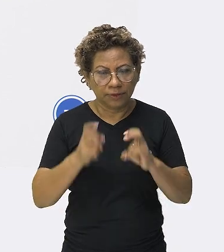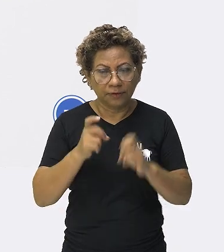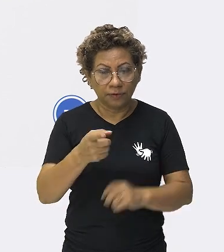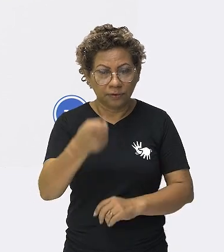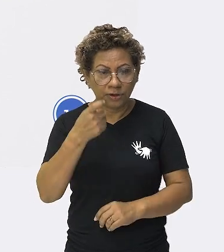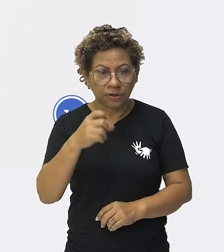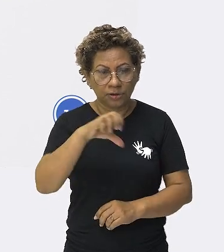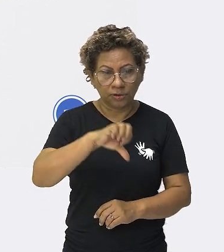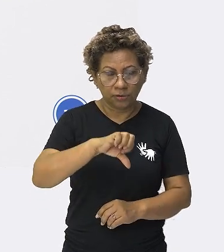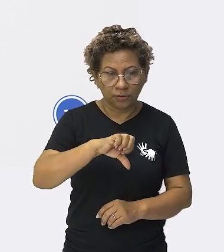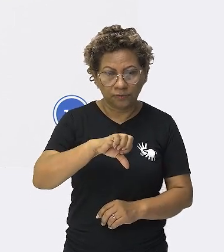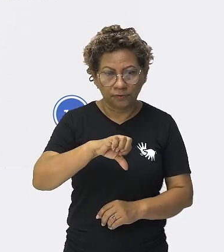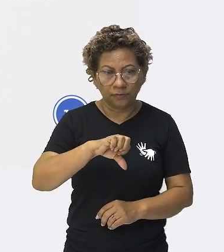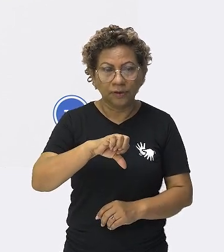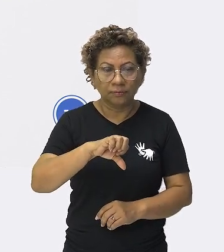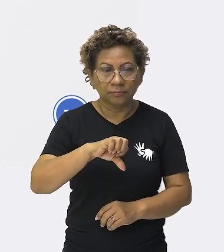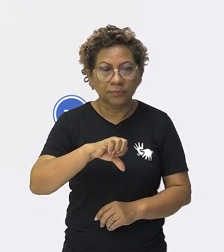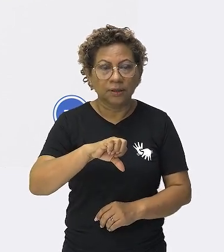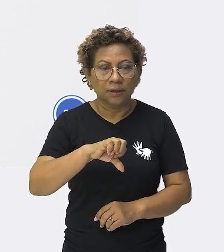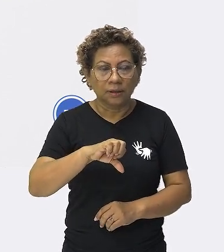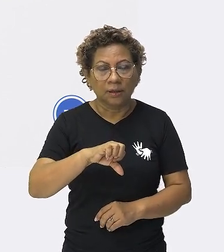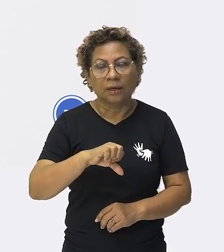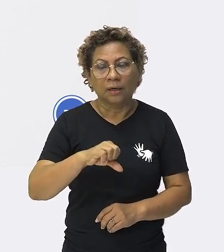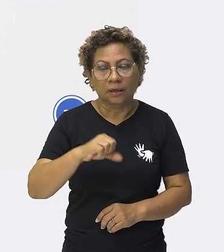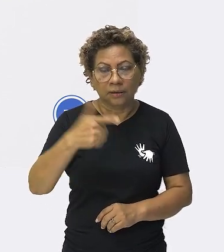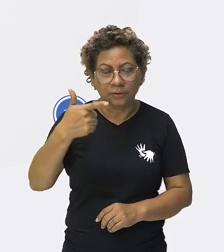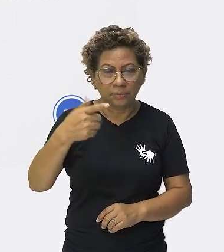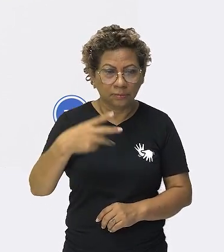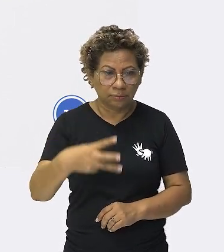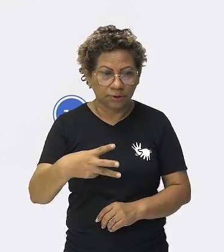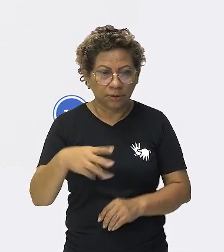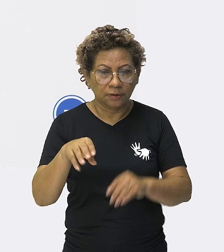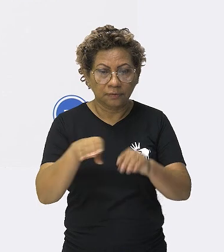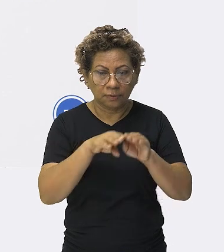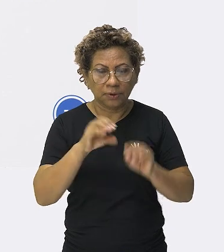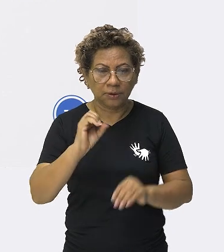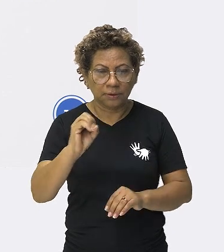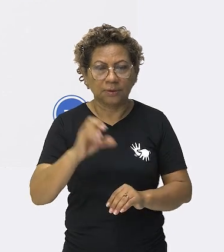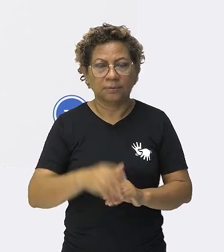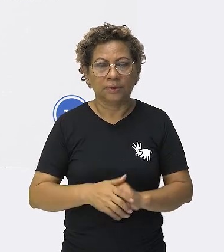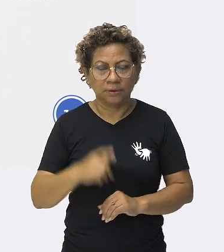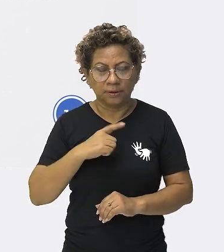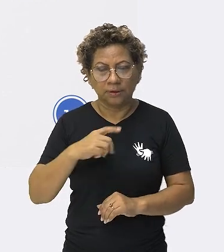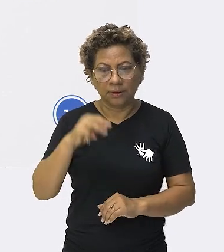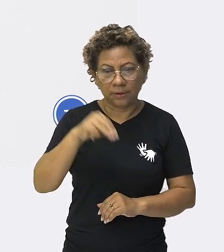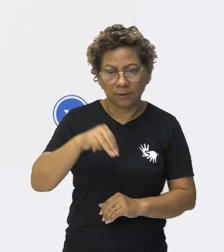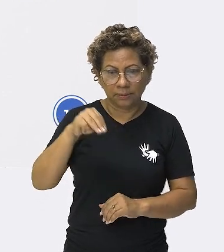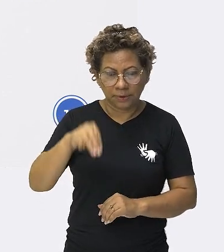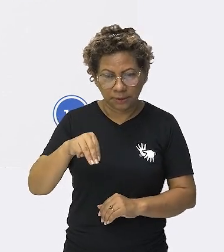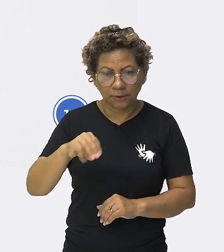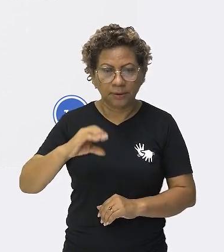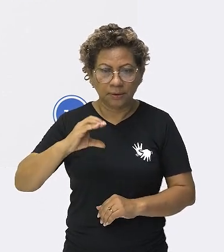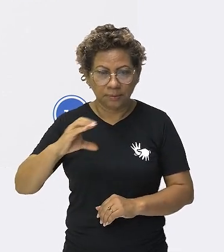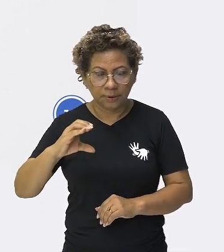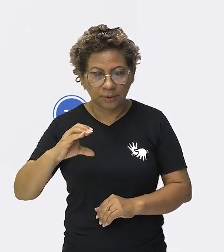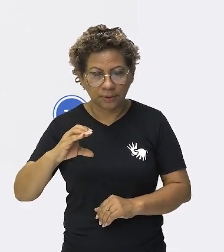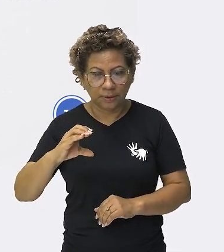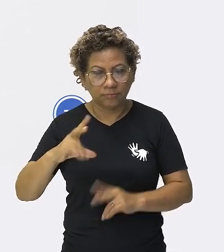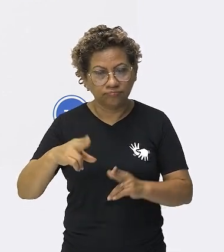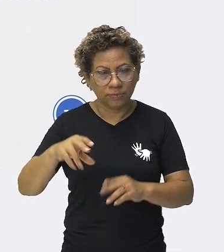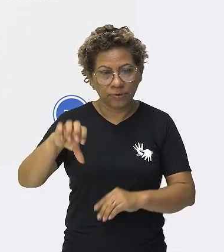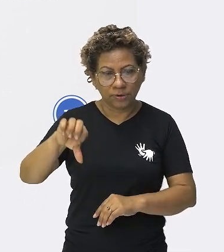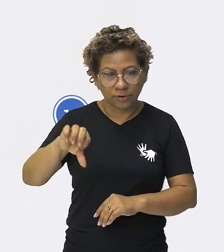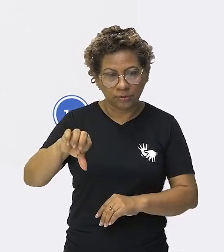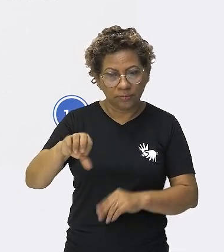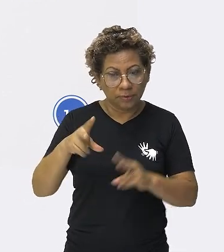2 sobre 3 igual a zero. Como nós temos aqui os denominadores diferentes, né? Temos frações com denominadores diferentes e entre